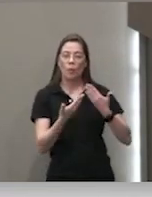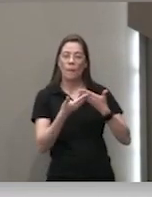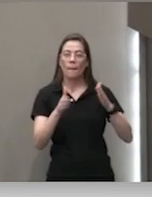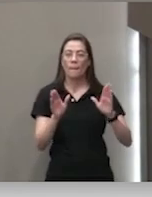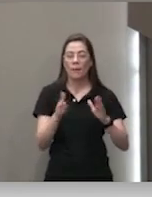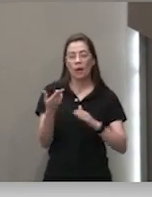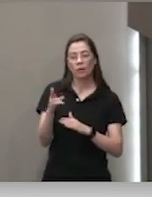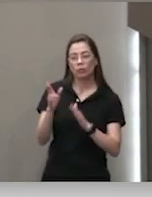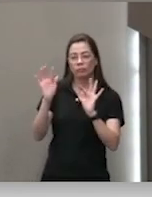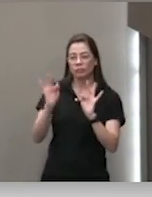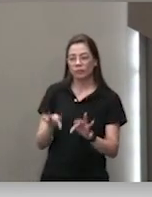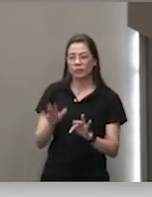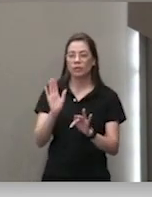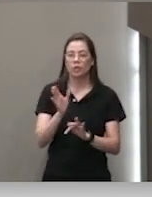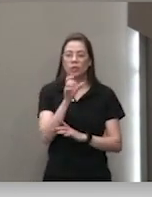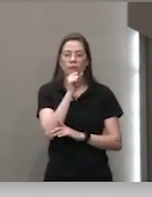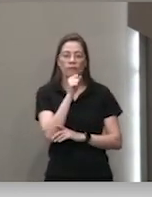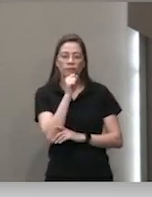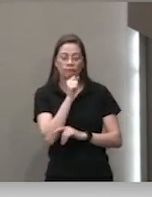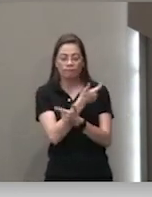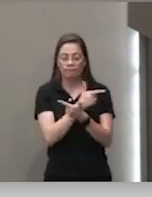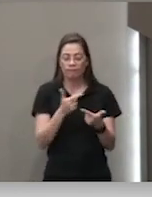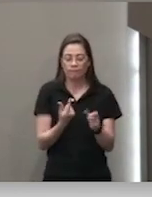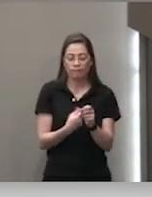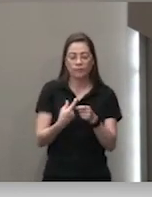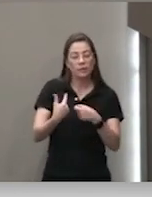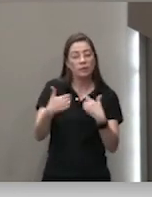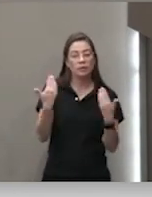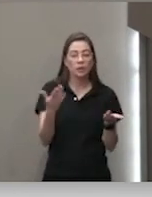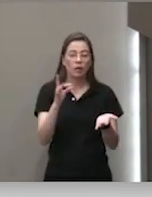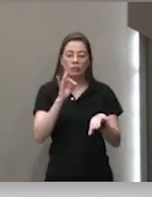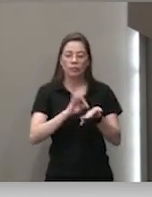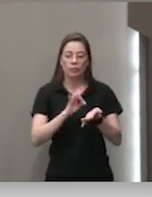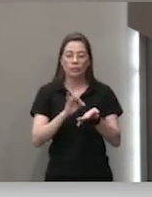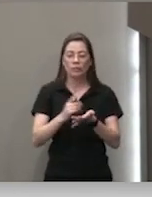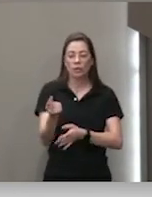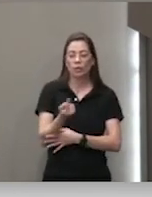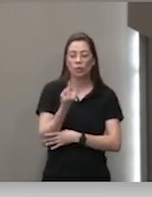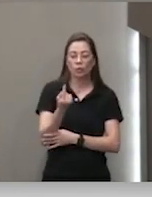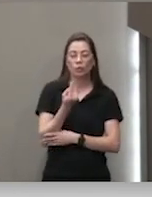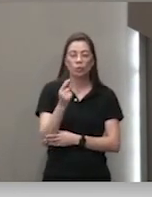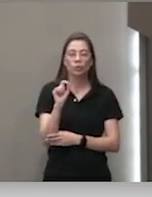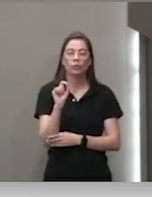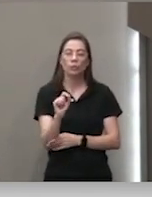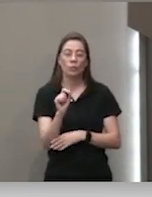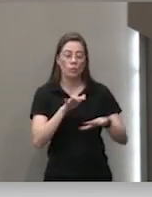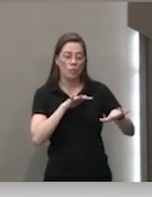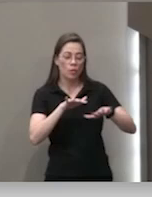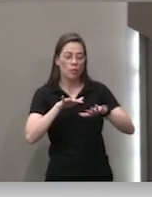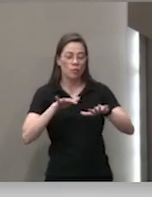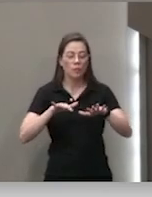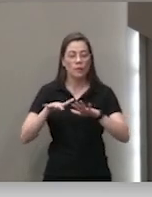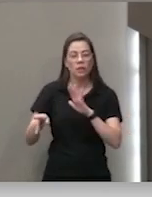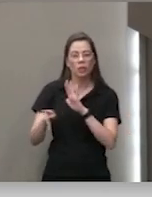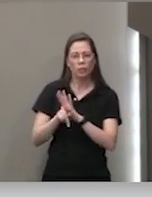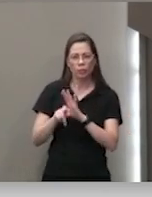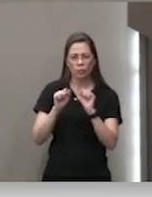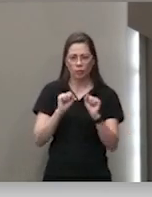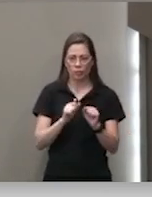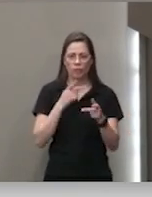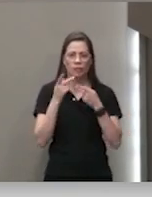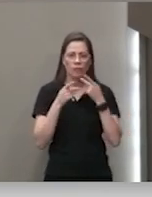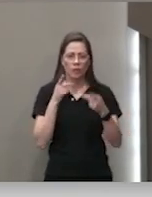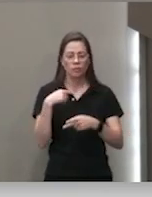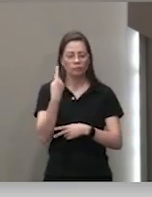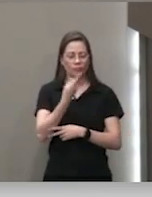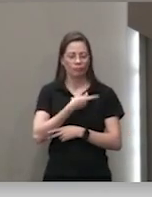não tem mais grupo de terceira idade aqui na nossa cidade. Então, de fato, esse é o único movimento, podemos dizer assim, vereadores, que